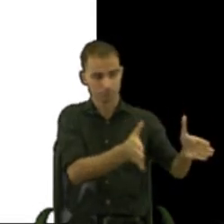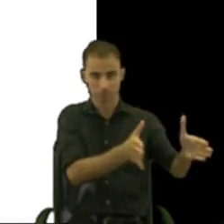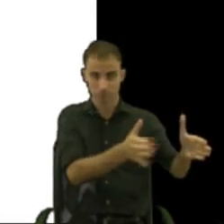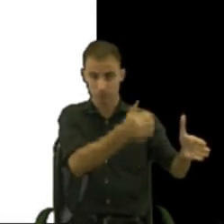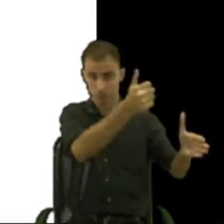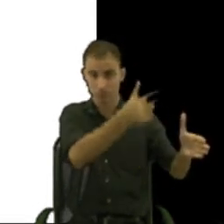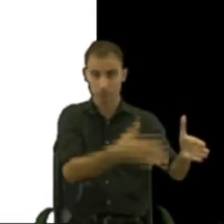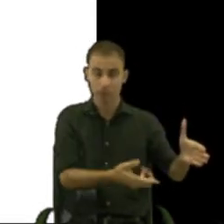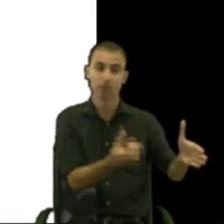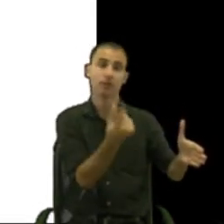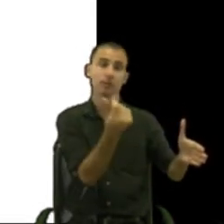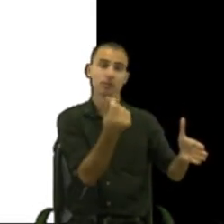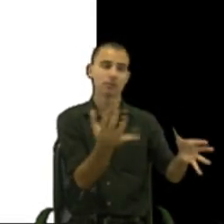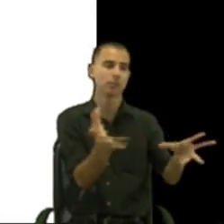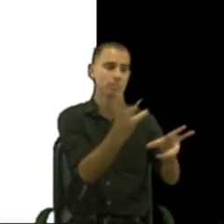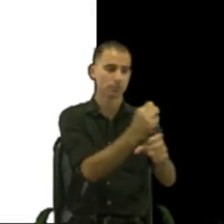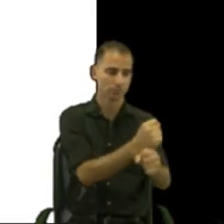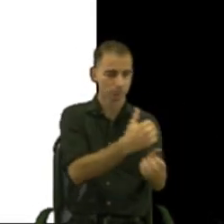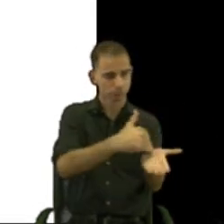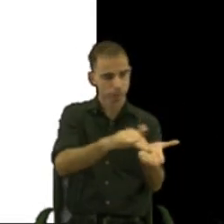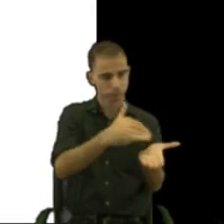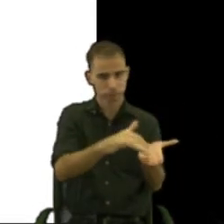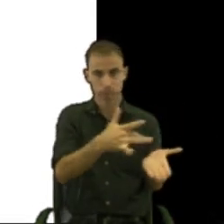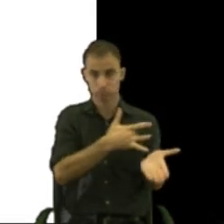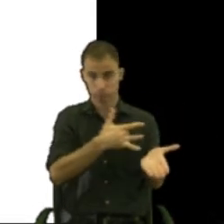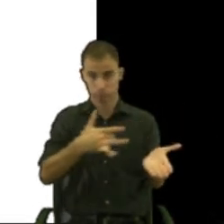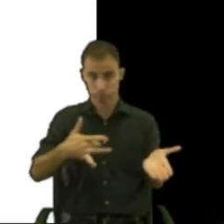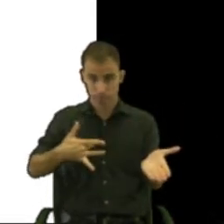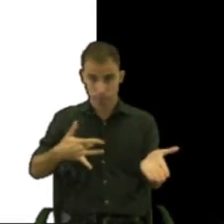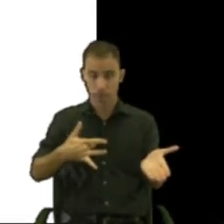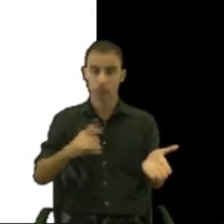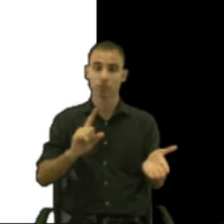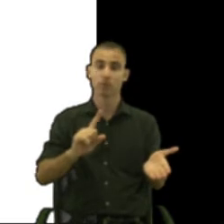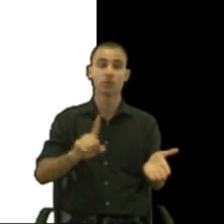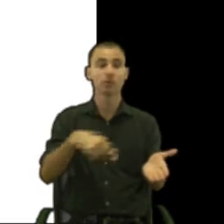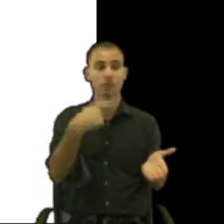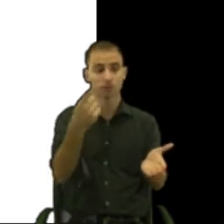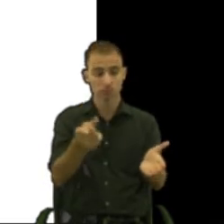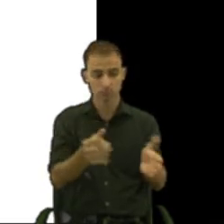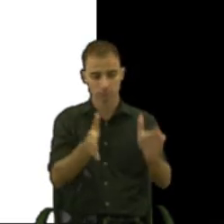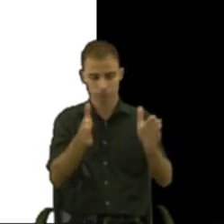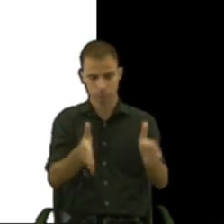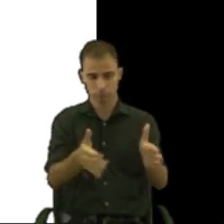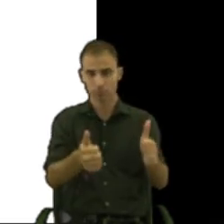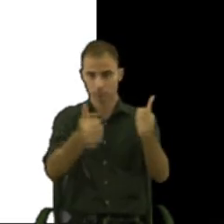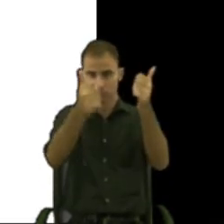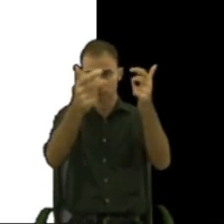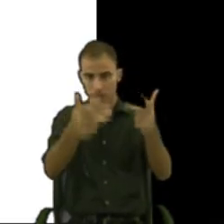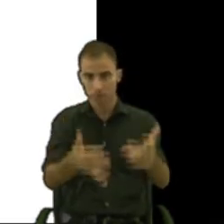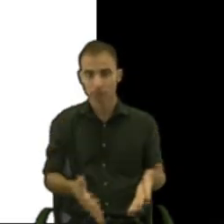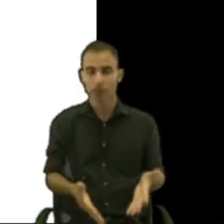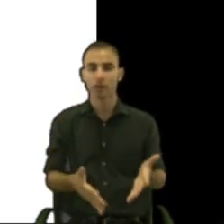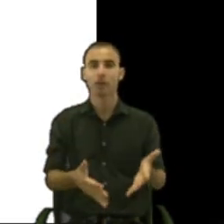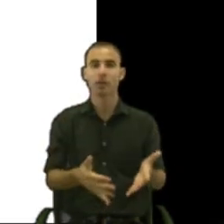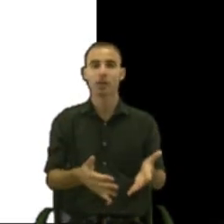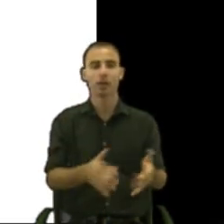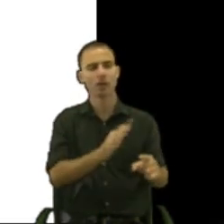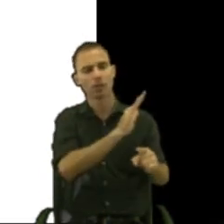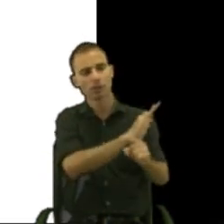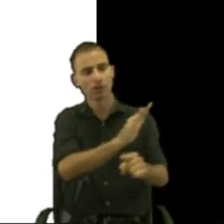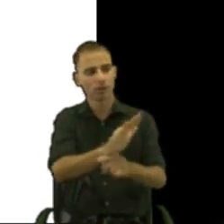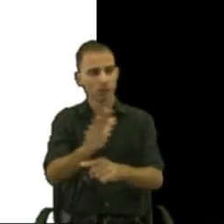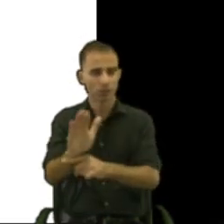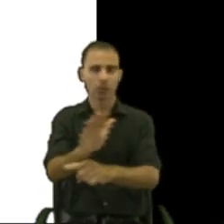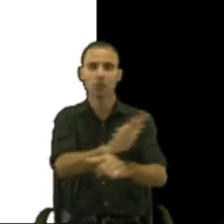Saúde, as ações de assistência, né, com os principais atendimentos e